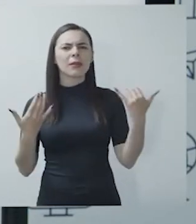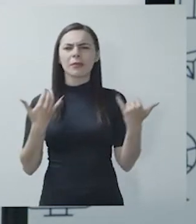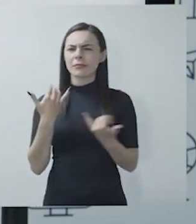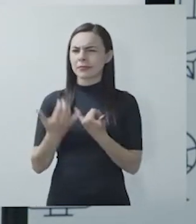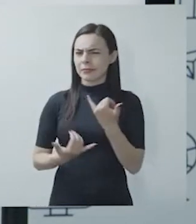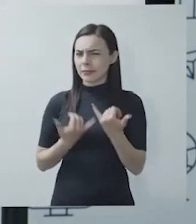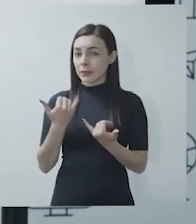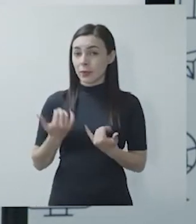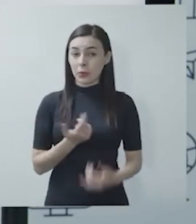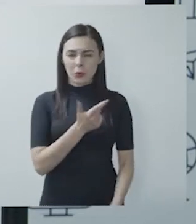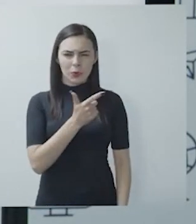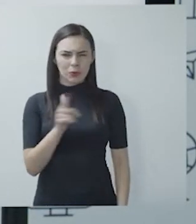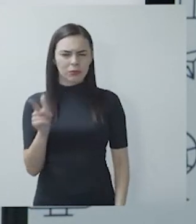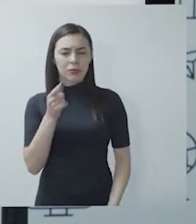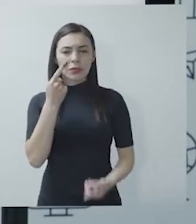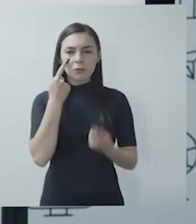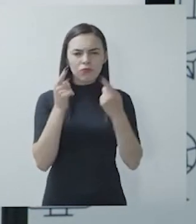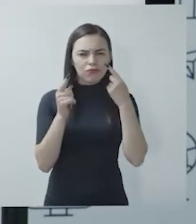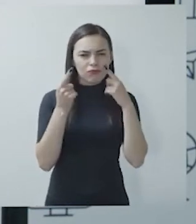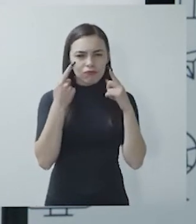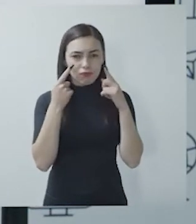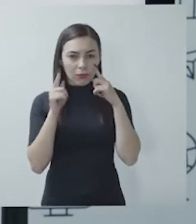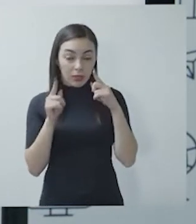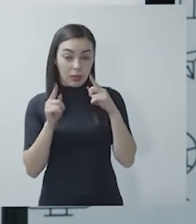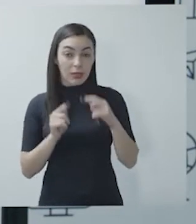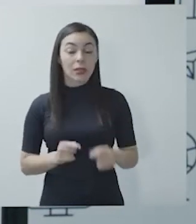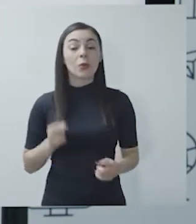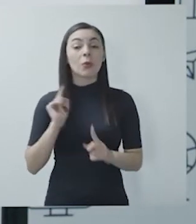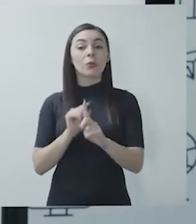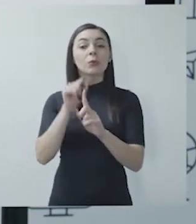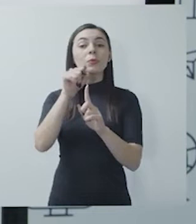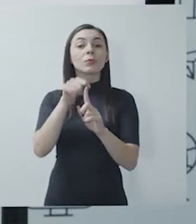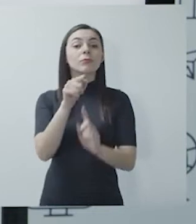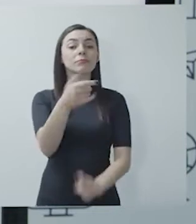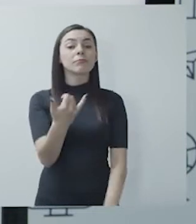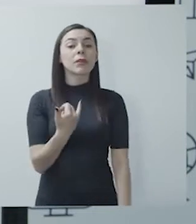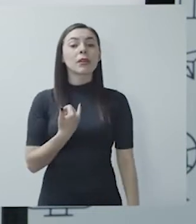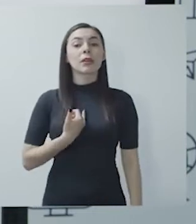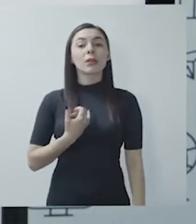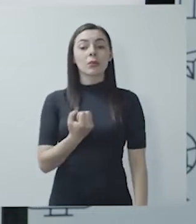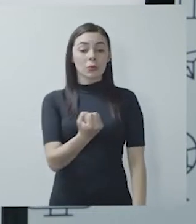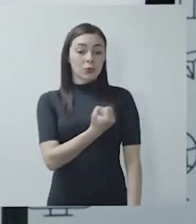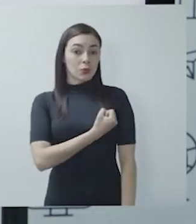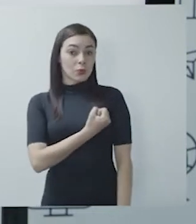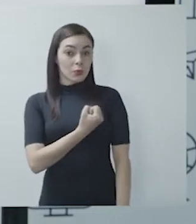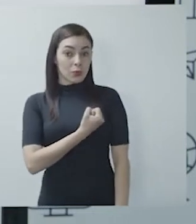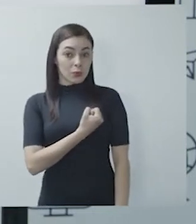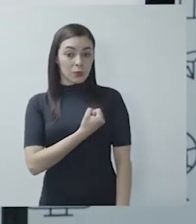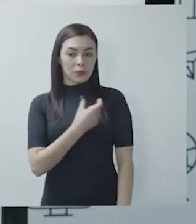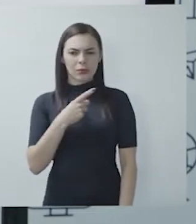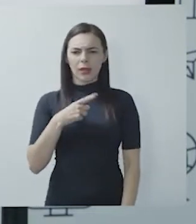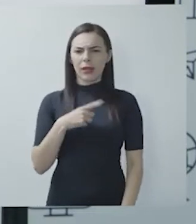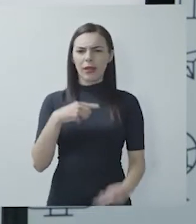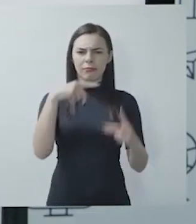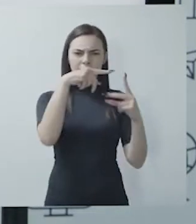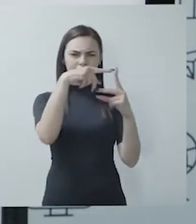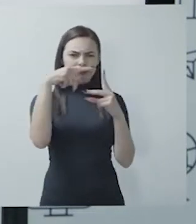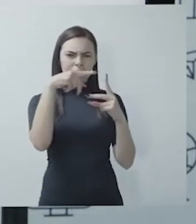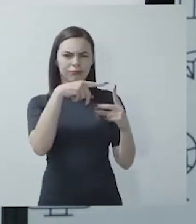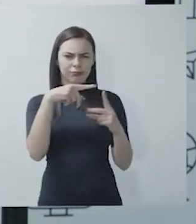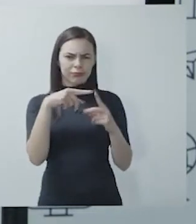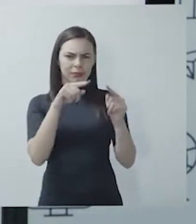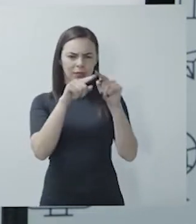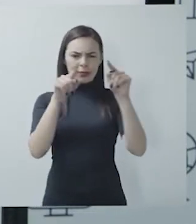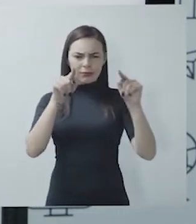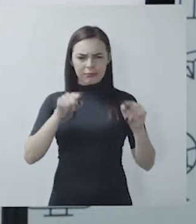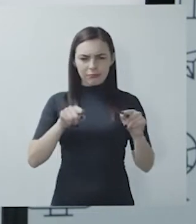brincadeira de adivinha. Vocês têm que me dizer qual o número ali dos quadradinhos e do